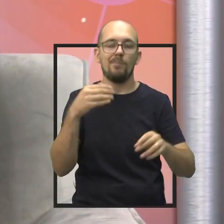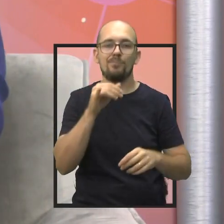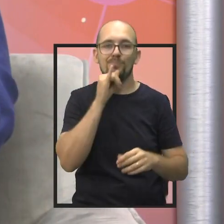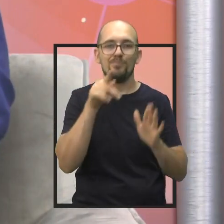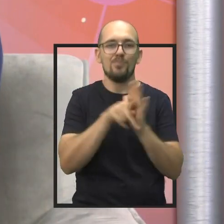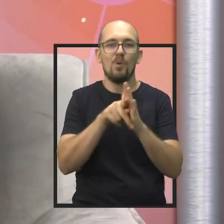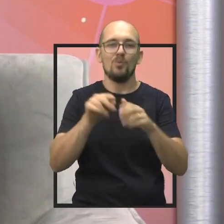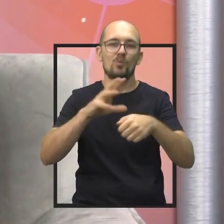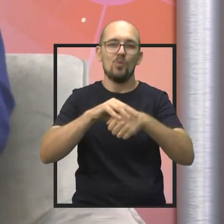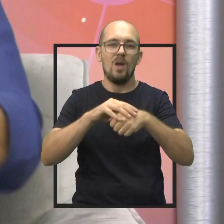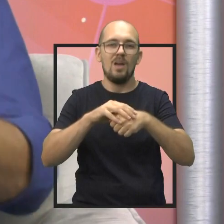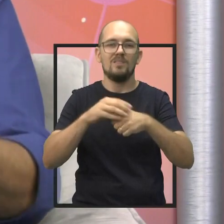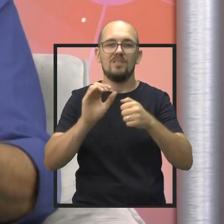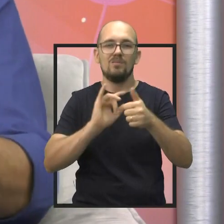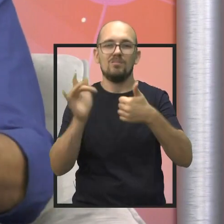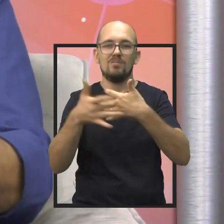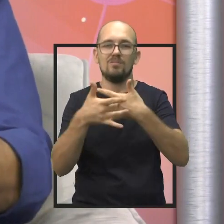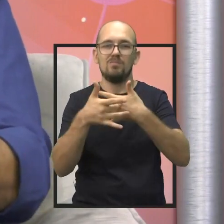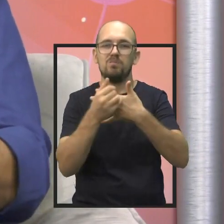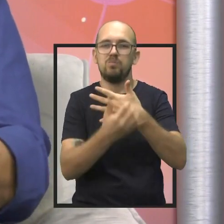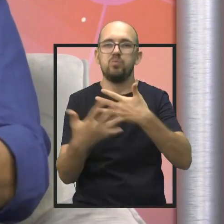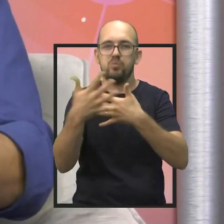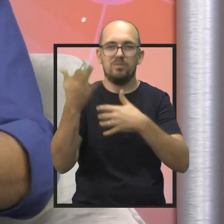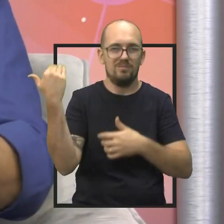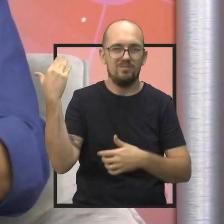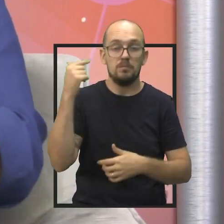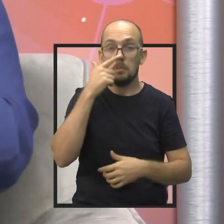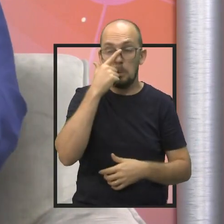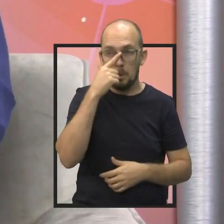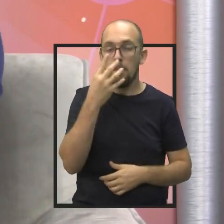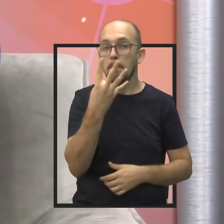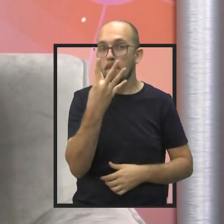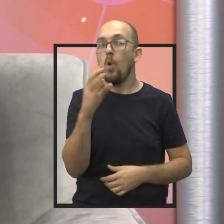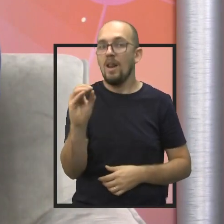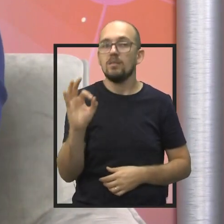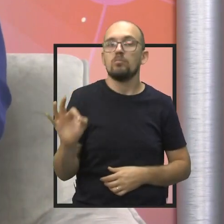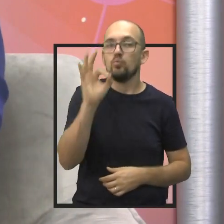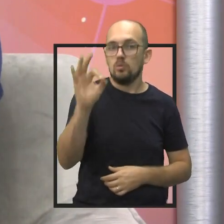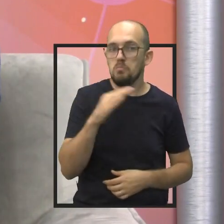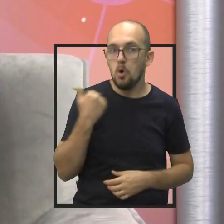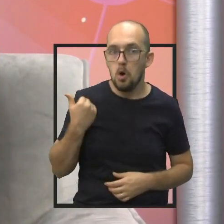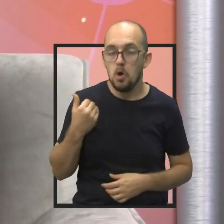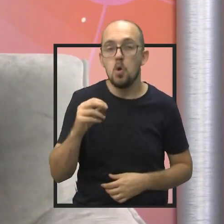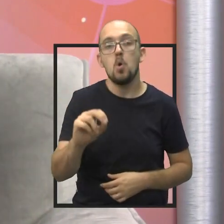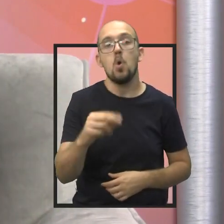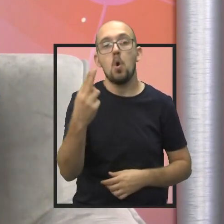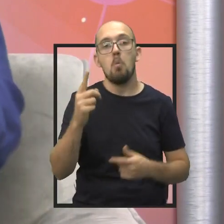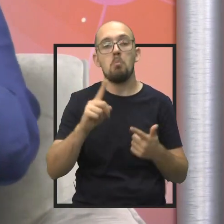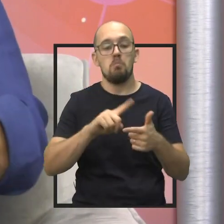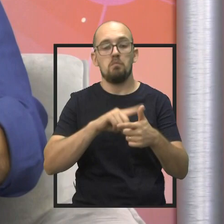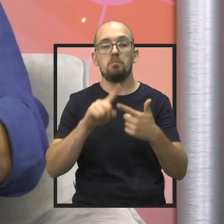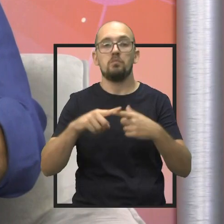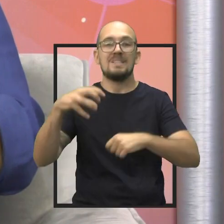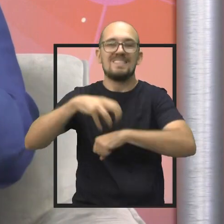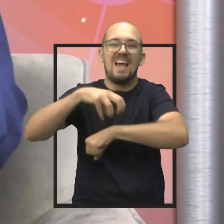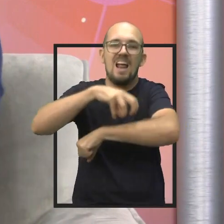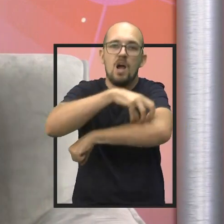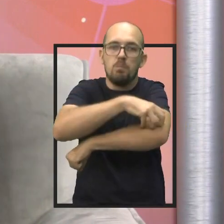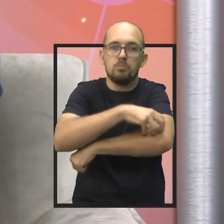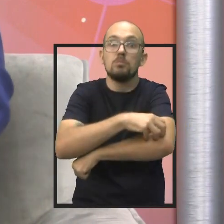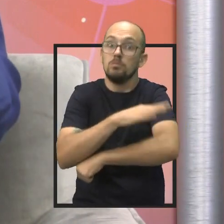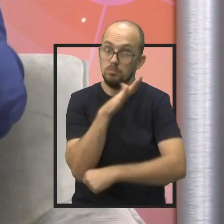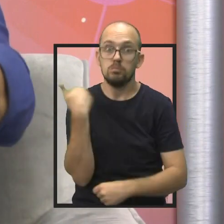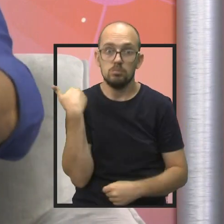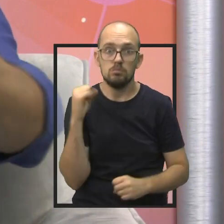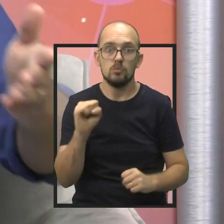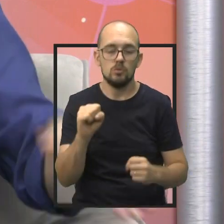Oriente Médio, que tem um índice de mortalidade de cerca de 40%, do sarampo, que tem um índice de mortalidade maior, da febre